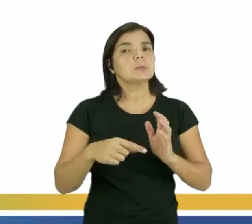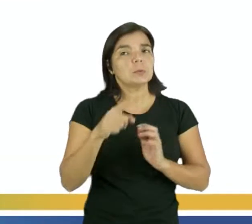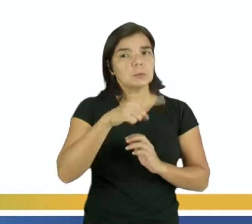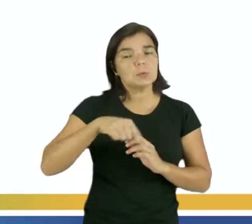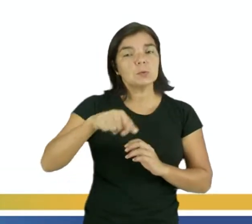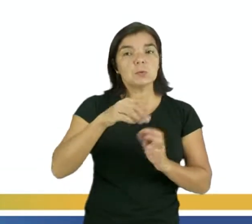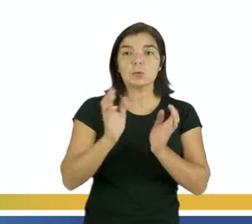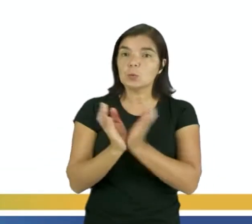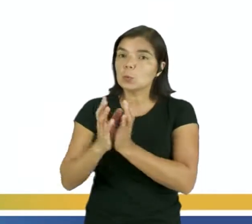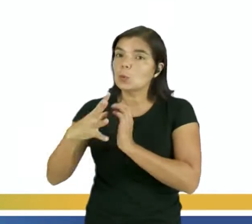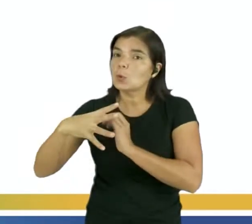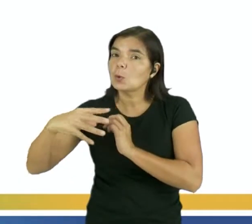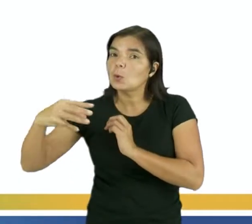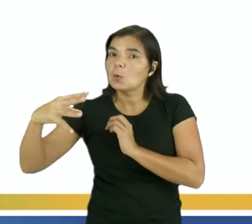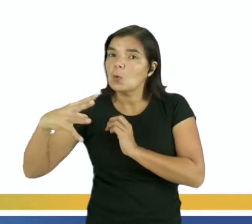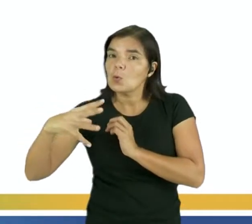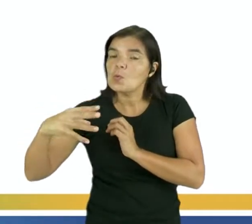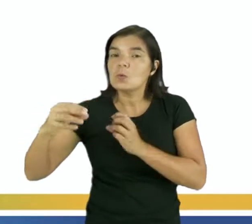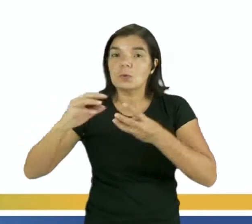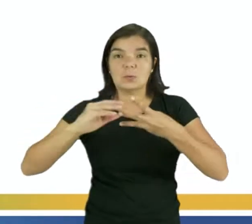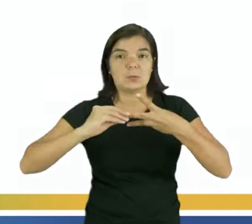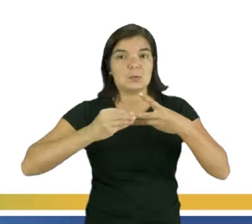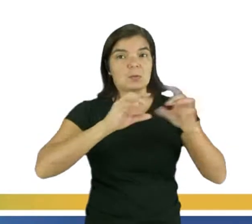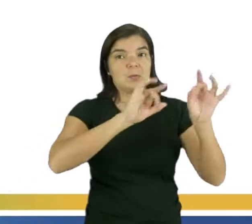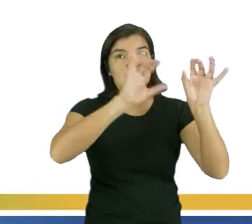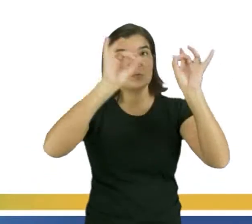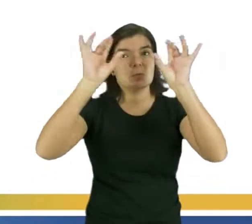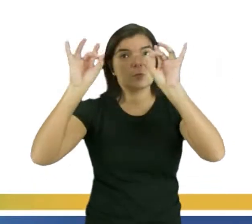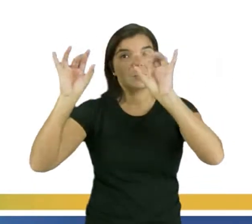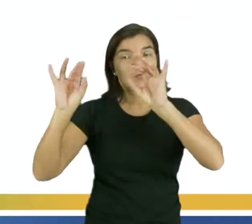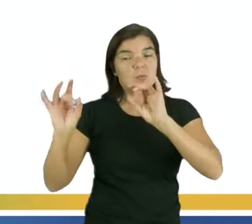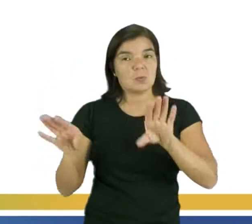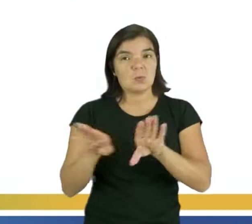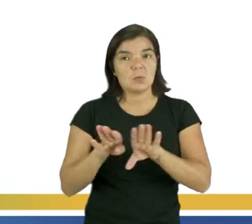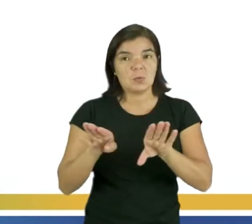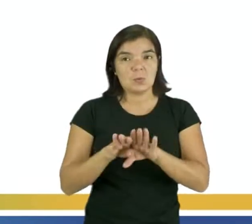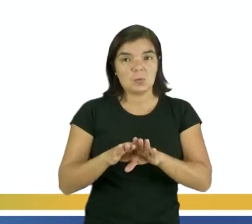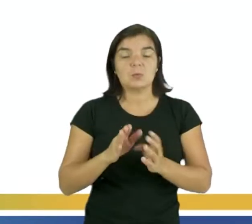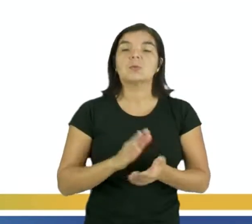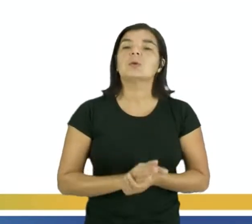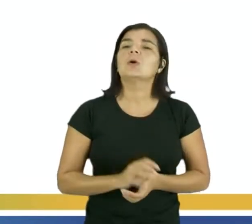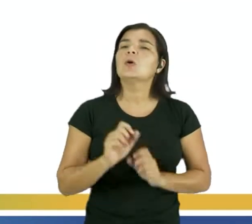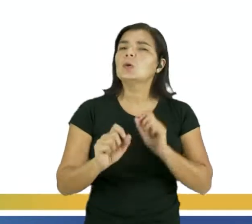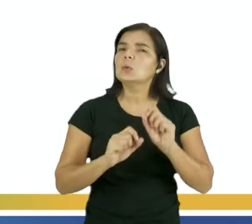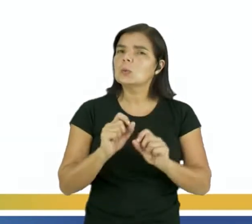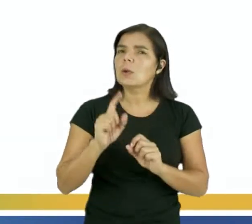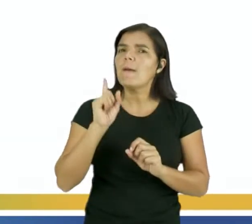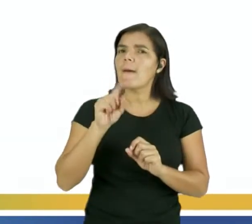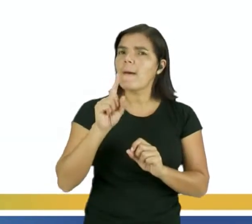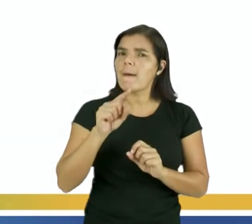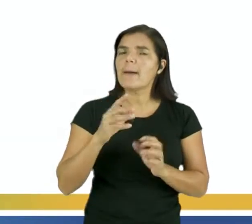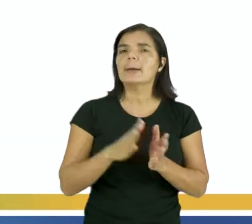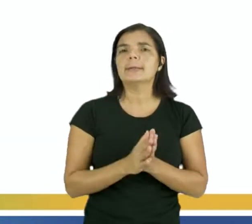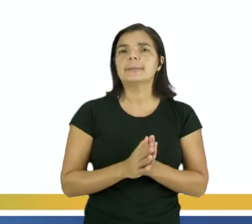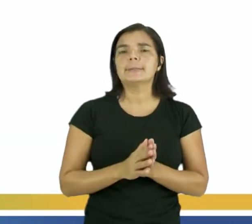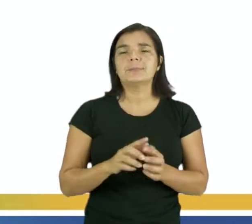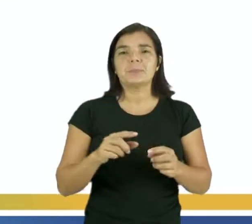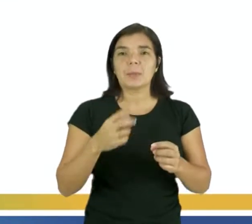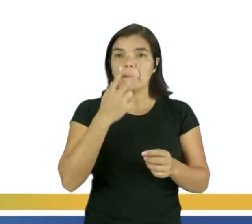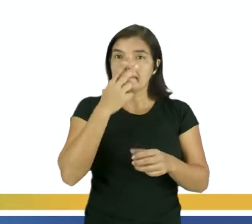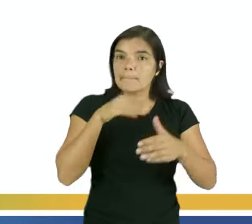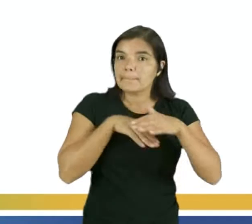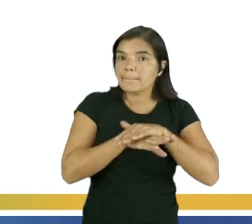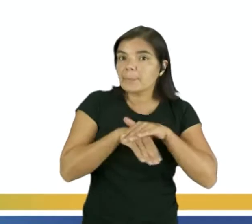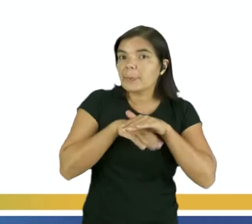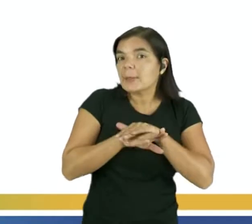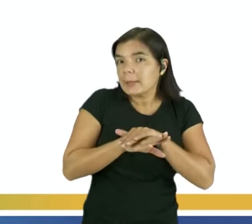os quinidários, eles têm células especiais chamadas de quinidócitos ou quinidoblastos, que ficam aí embebidas, ficam